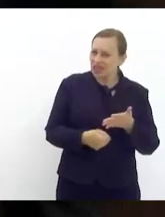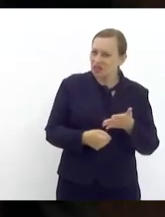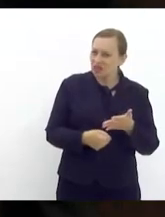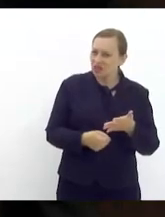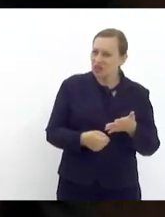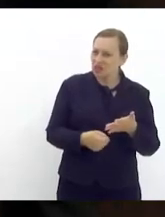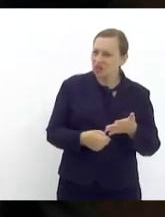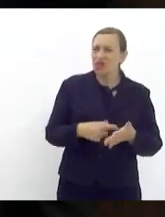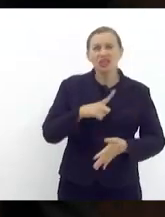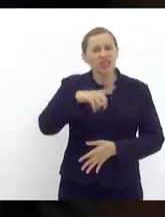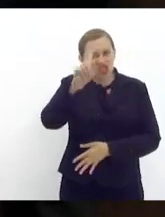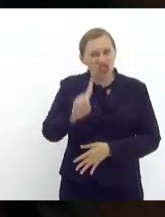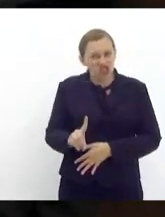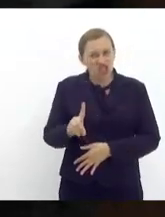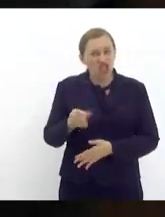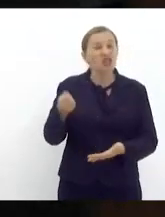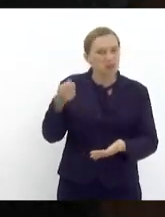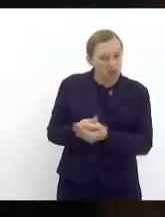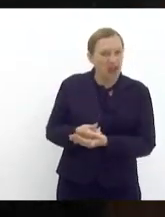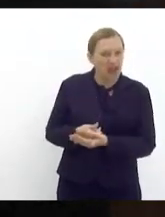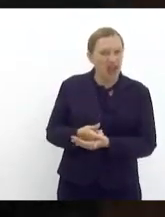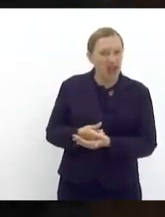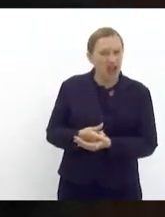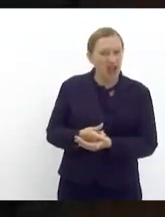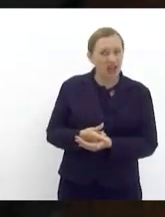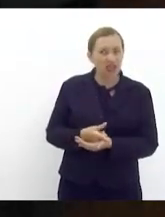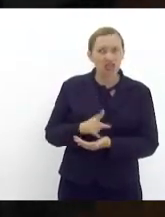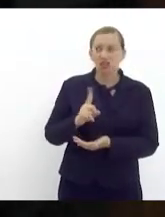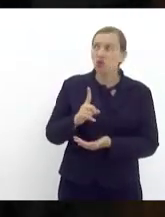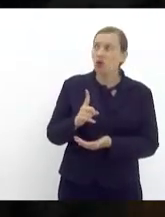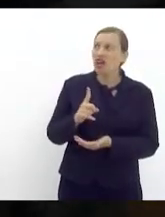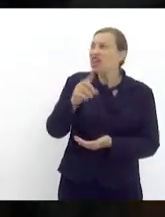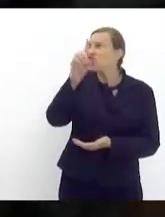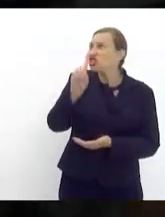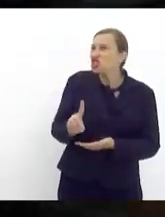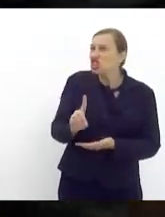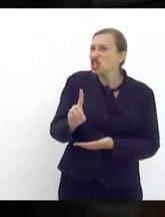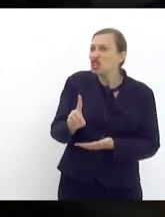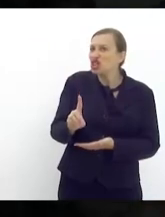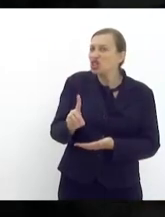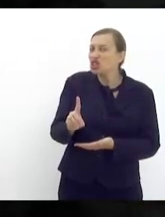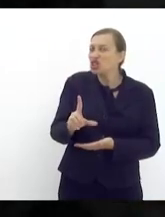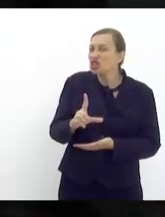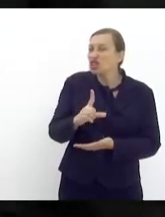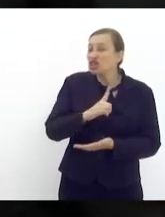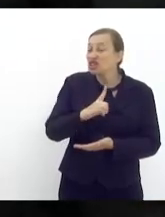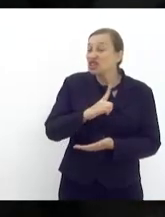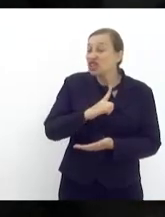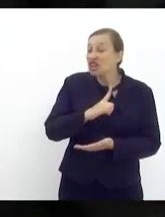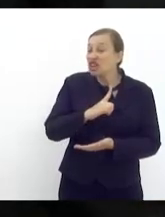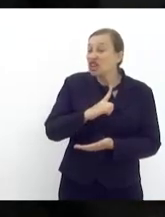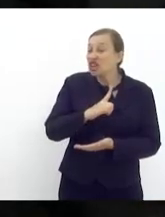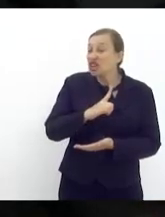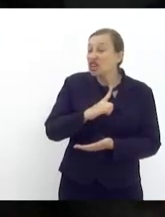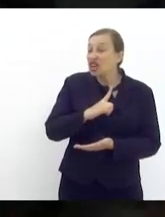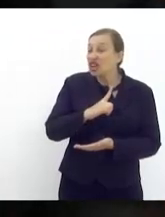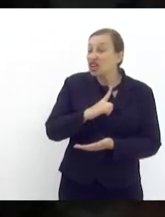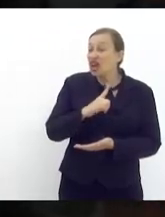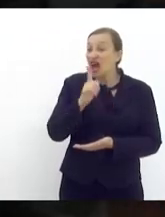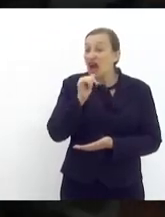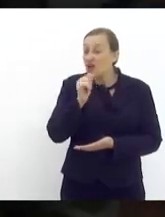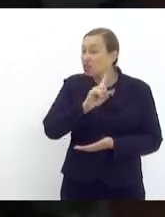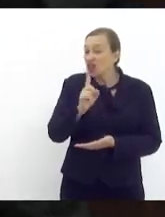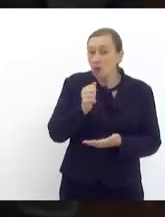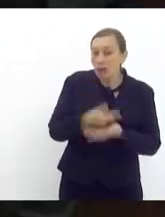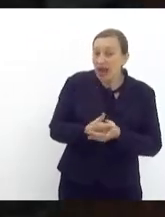garantir ter o direito de pagar. Não é garantir ter o direito de não pagar, de se